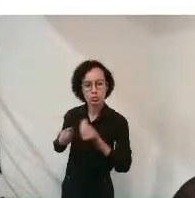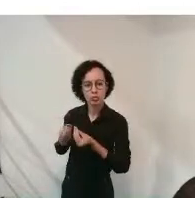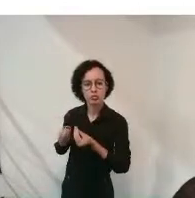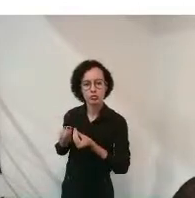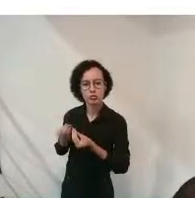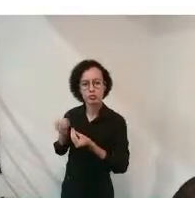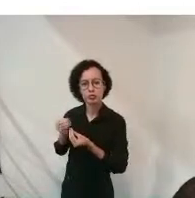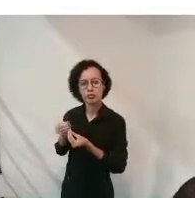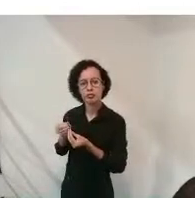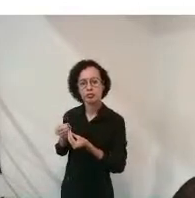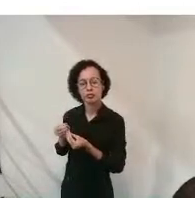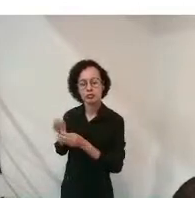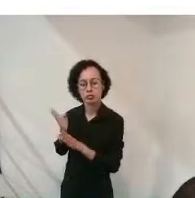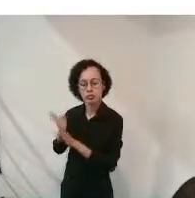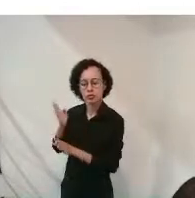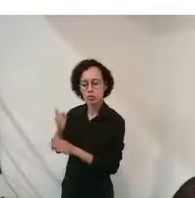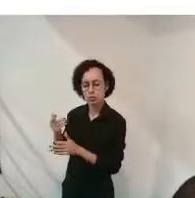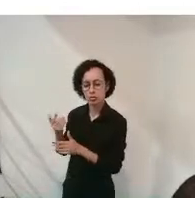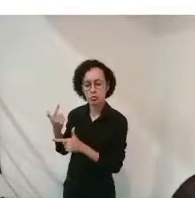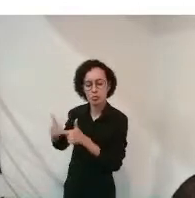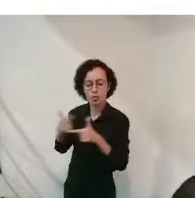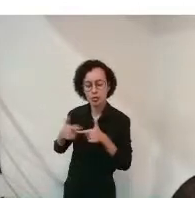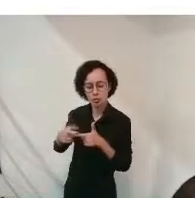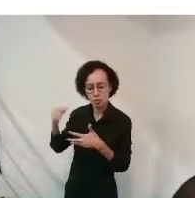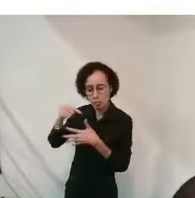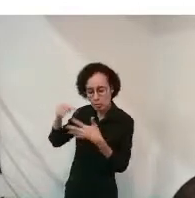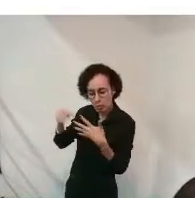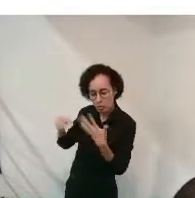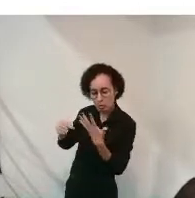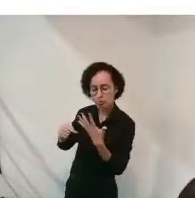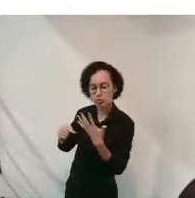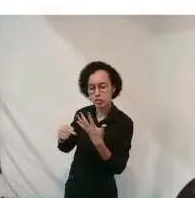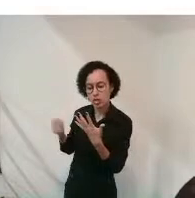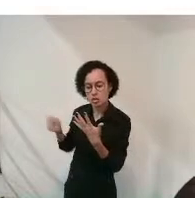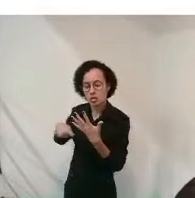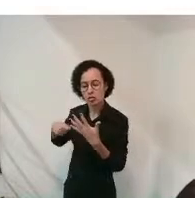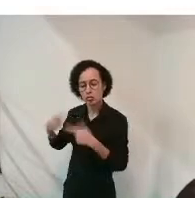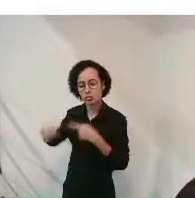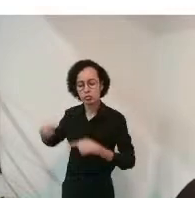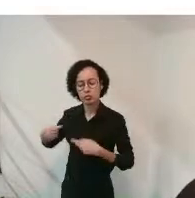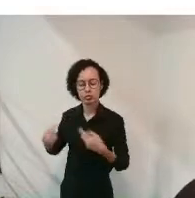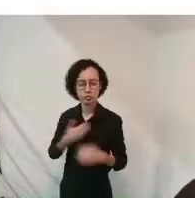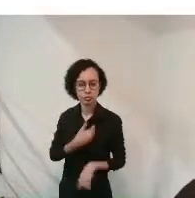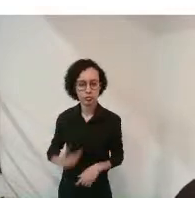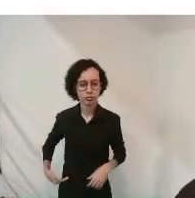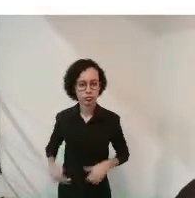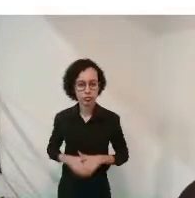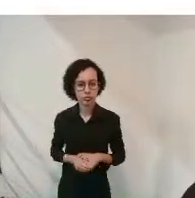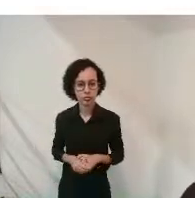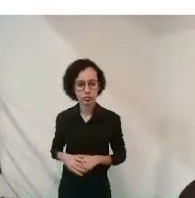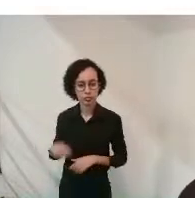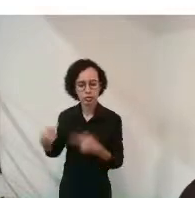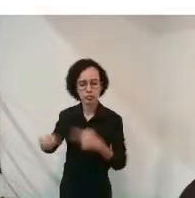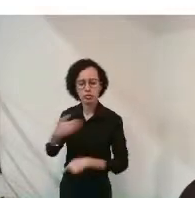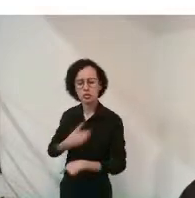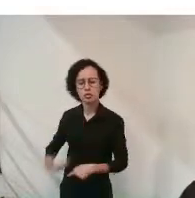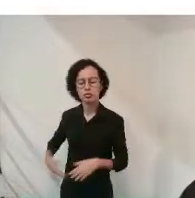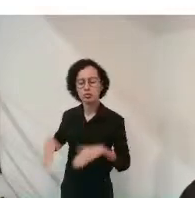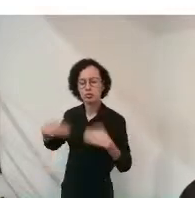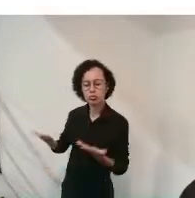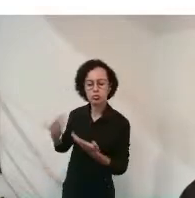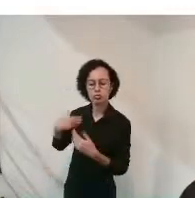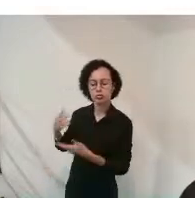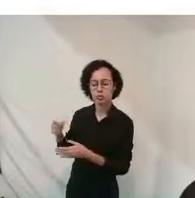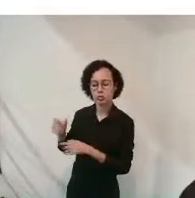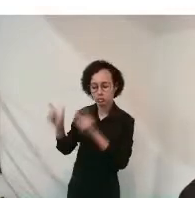está, diagnosticamos os problemas e vamos ver se há política pública. Que política pública é essa? Os catadores